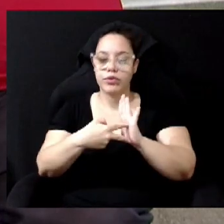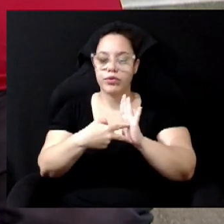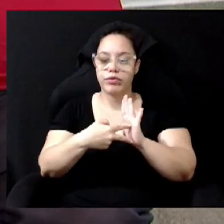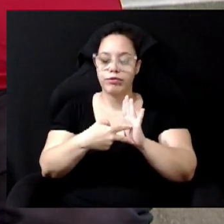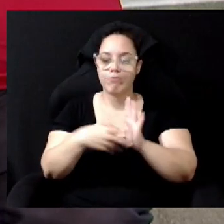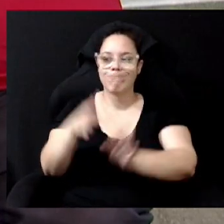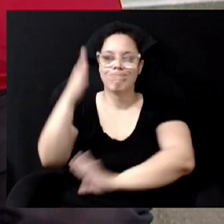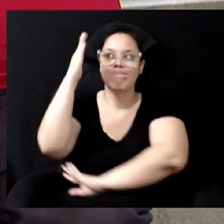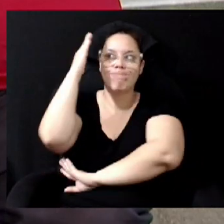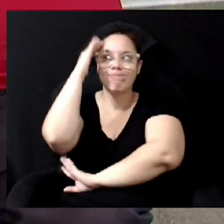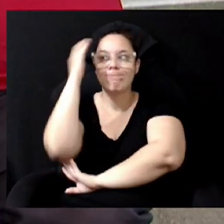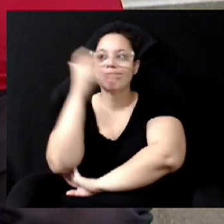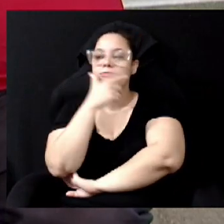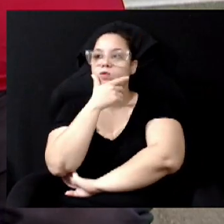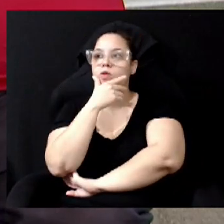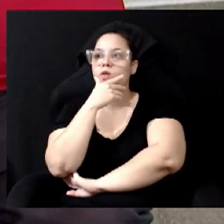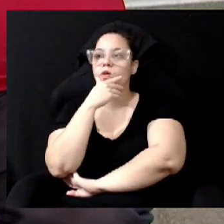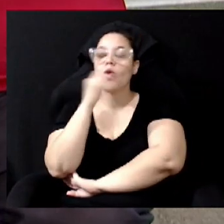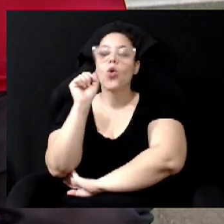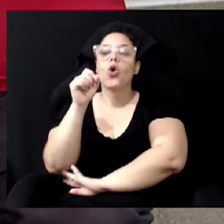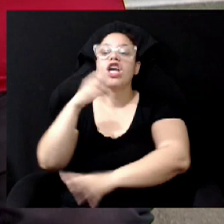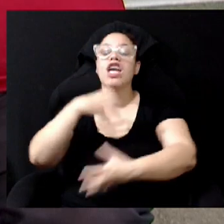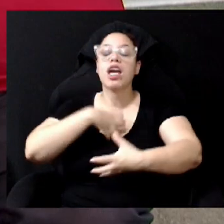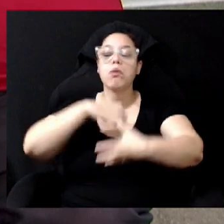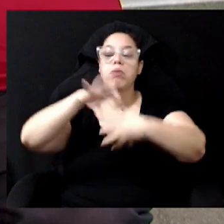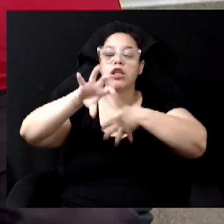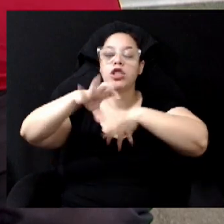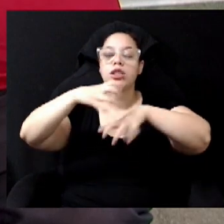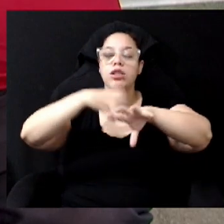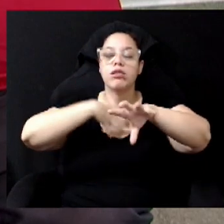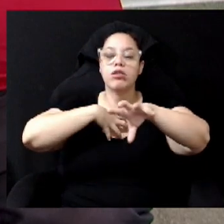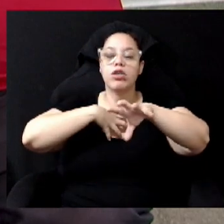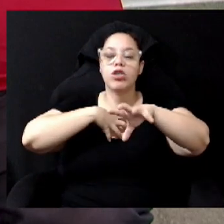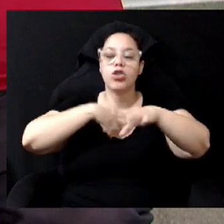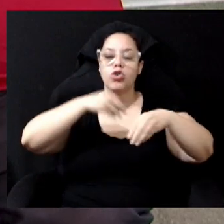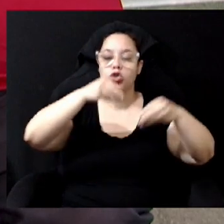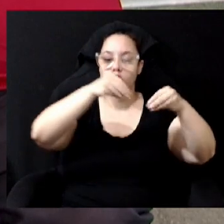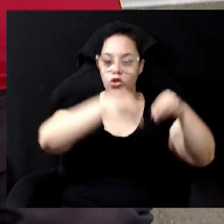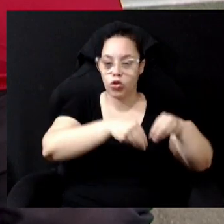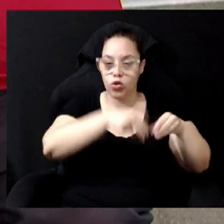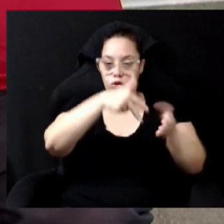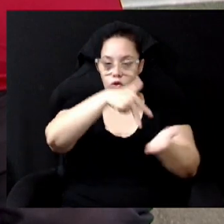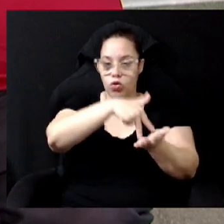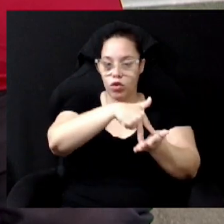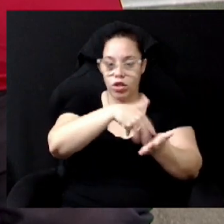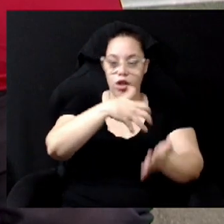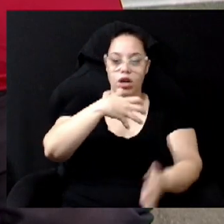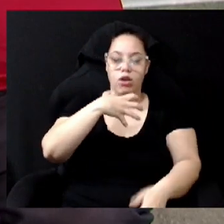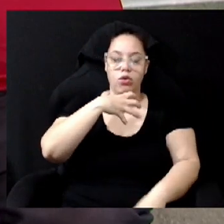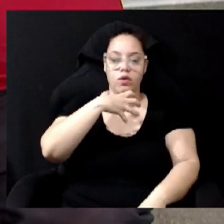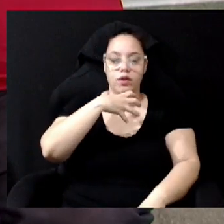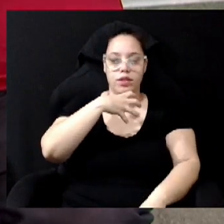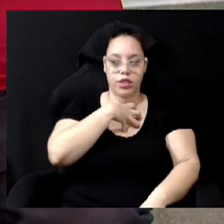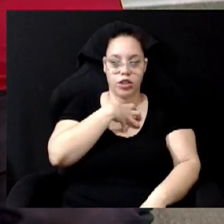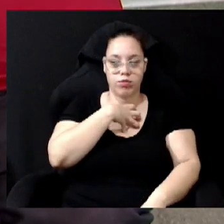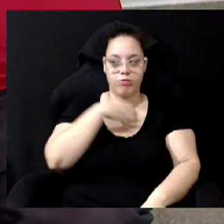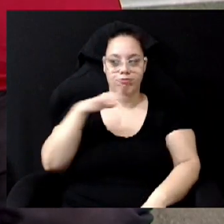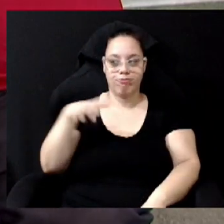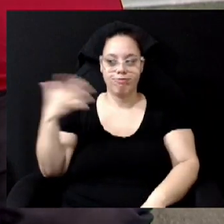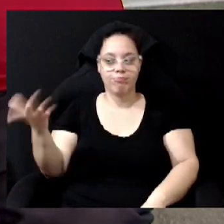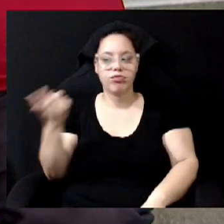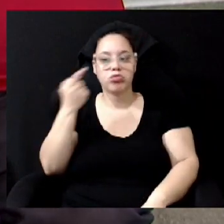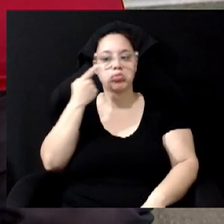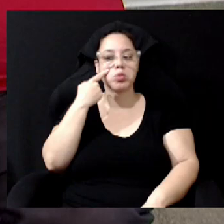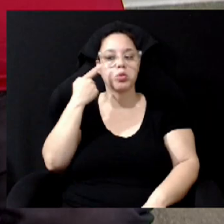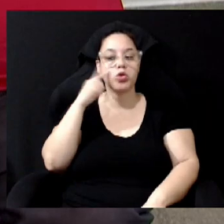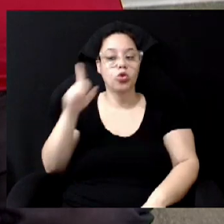que eu falo, o que é empatia? Empatia não é só se colocar no lugar do outro, é tentar capitanear o sentimento, né, do outro, no olhar e na perspectiva do outro.